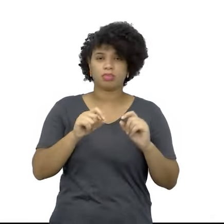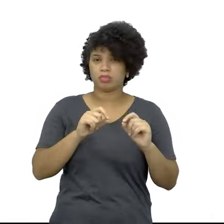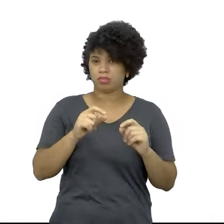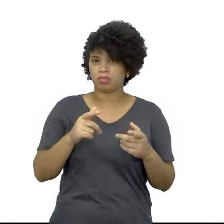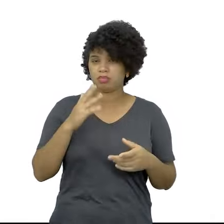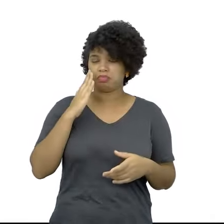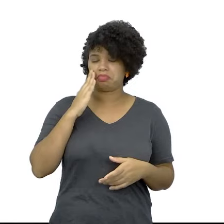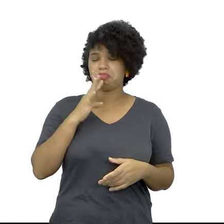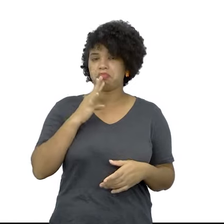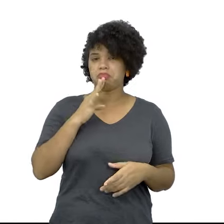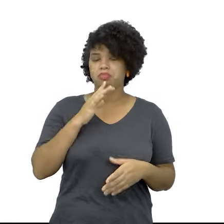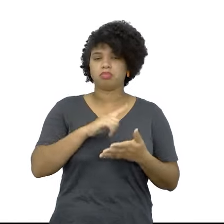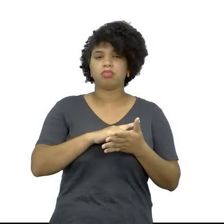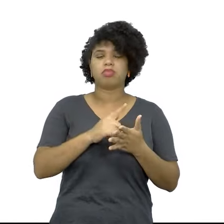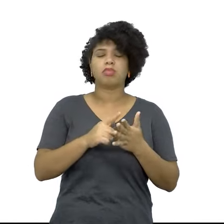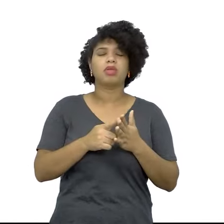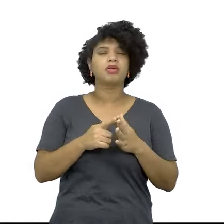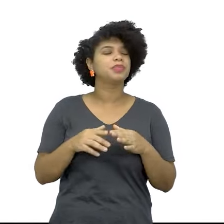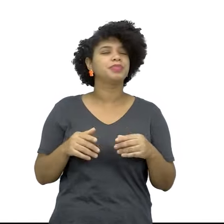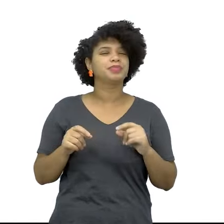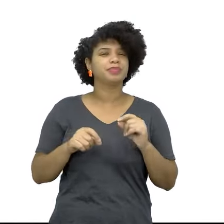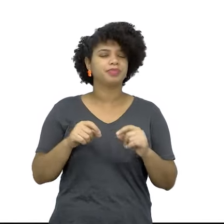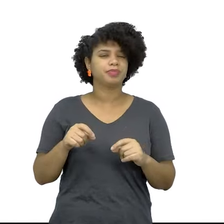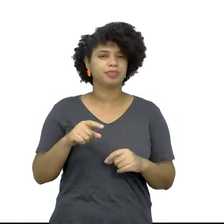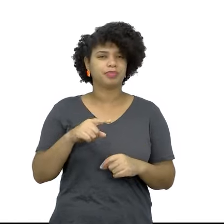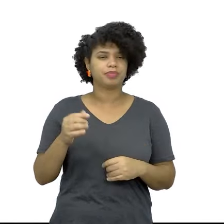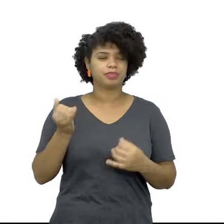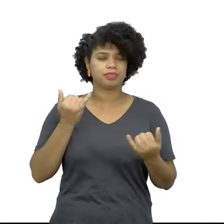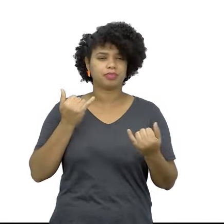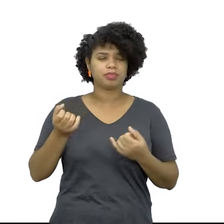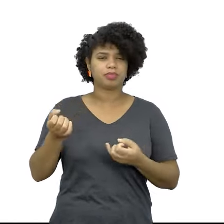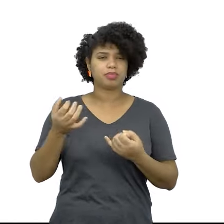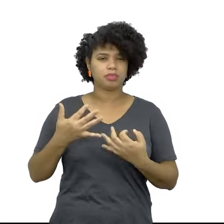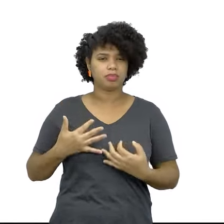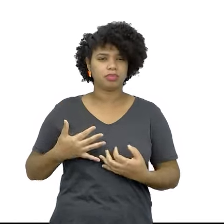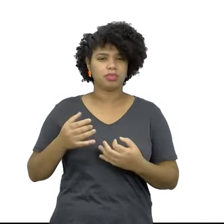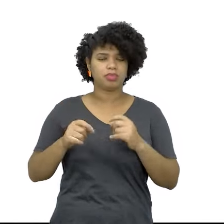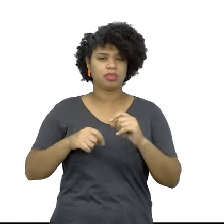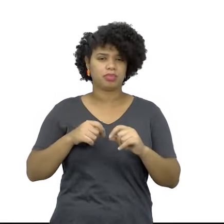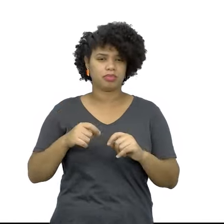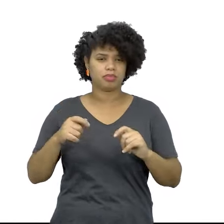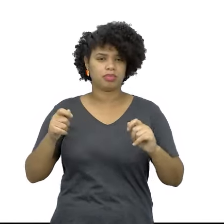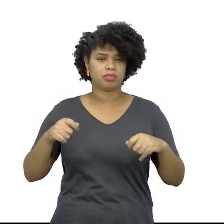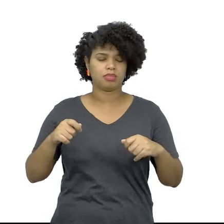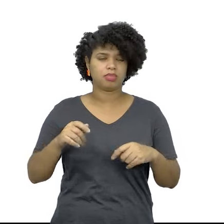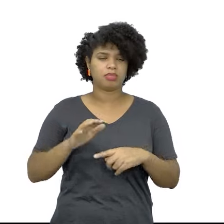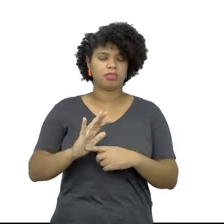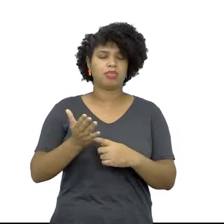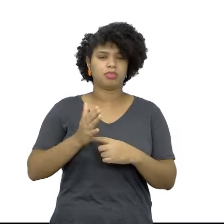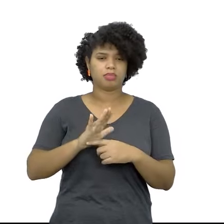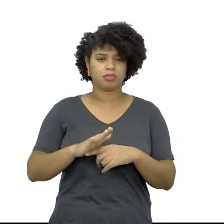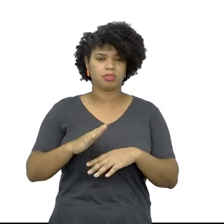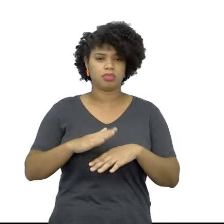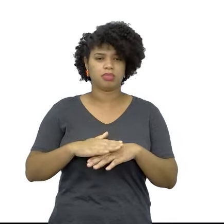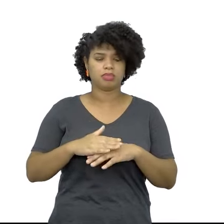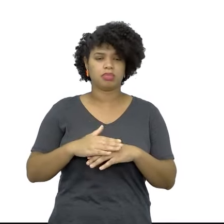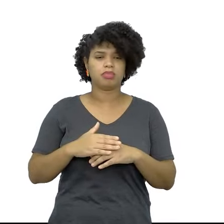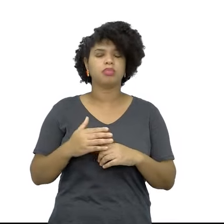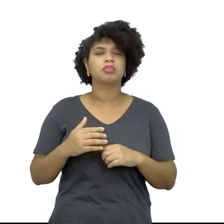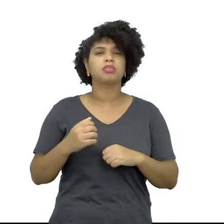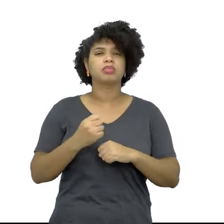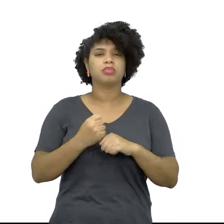esse gênero, o que eles já trazem de saberes que podem auxiliar na construção de novos